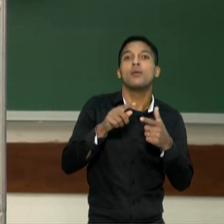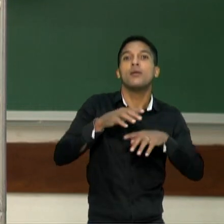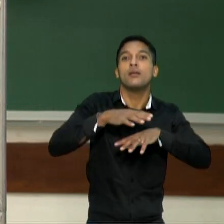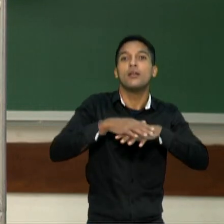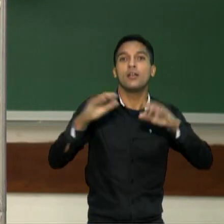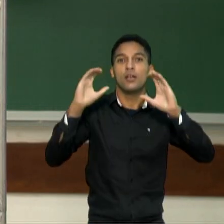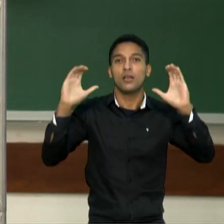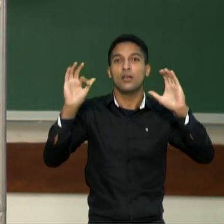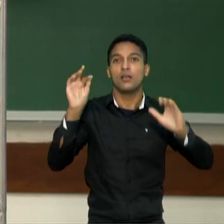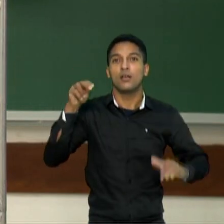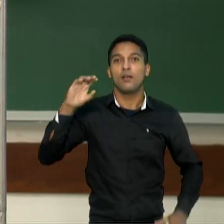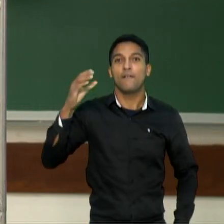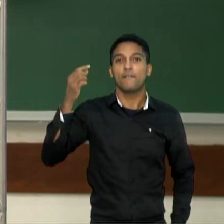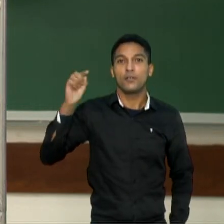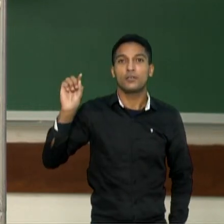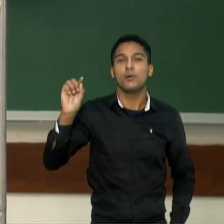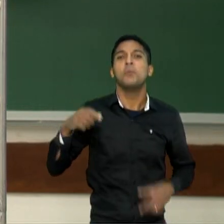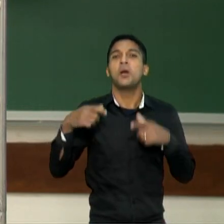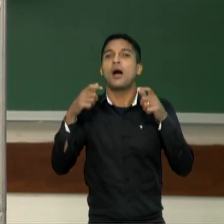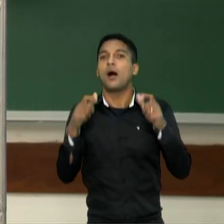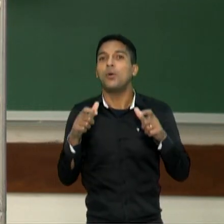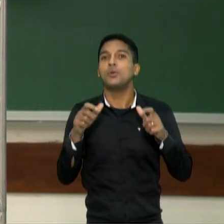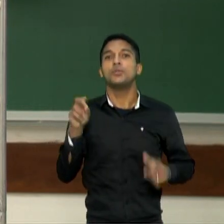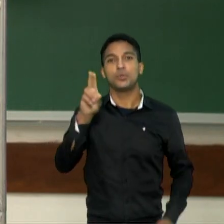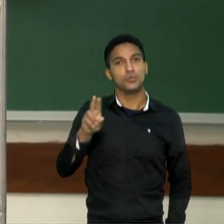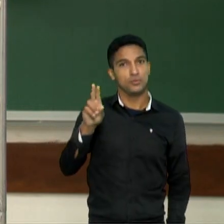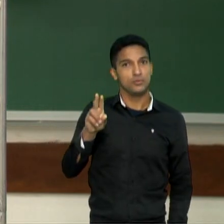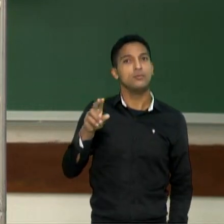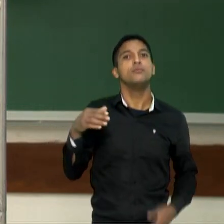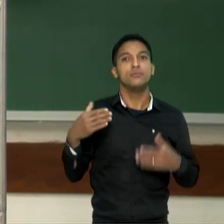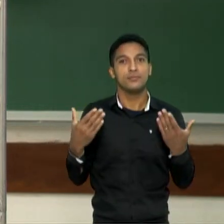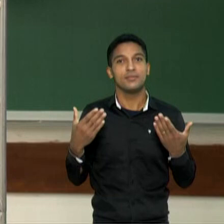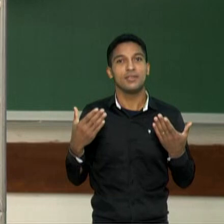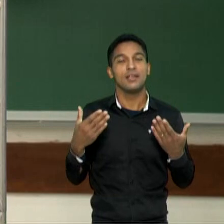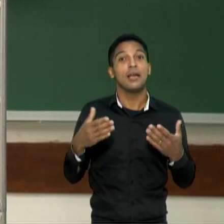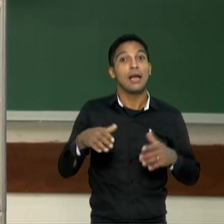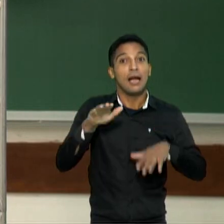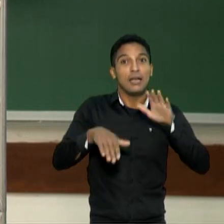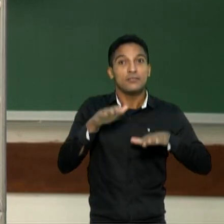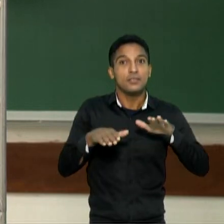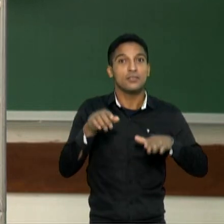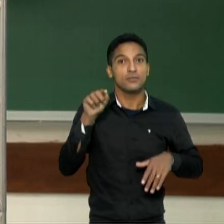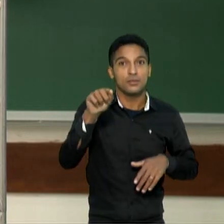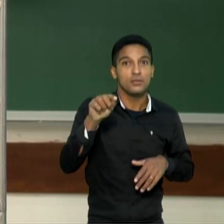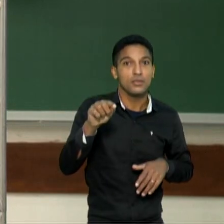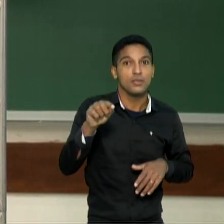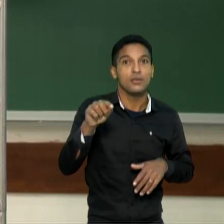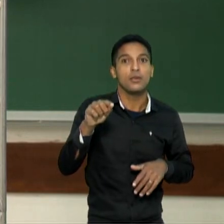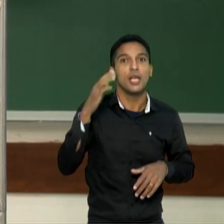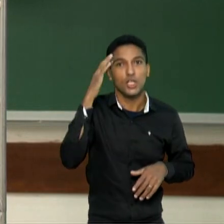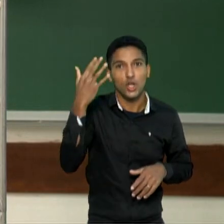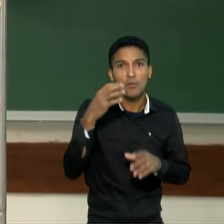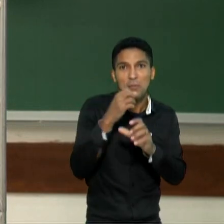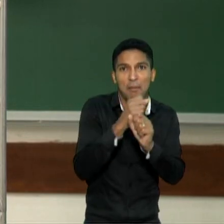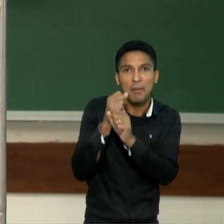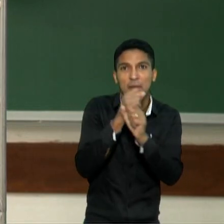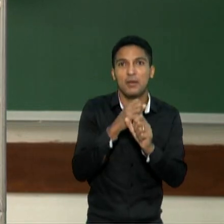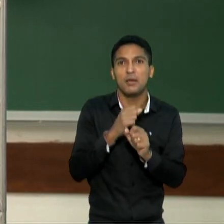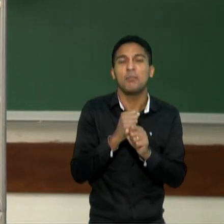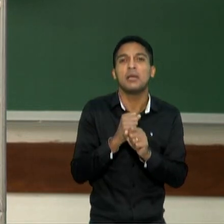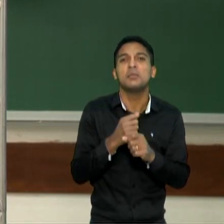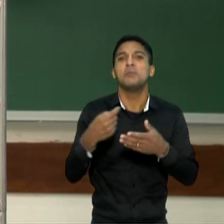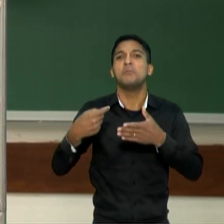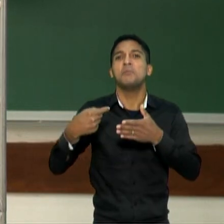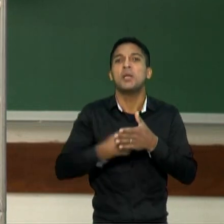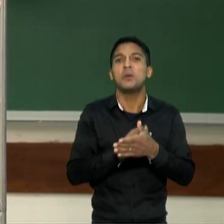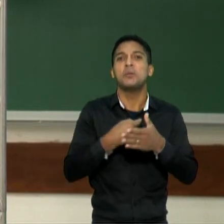com a função afim, né? Então, às vezes a gente resolve problemas dando a lei de formação, pede para calcular isso, aquilo, mas